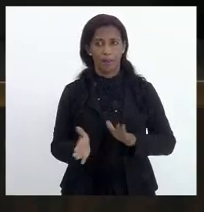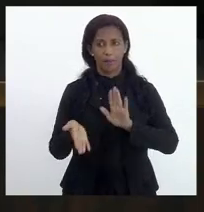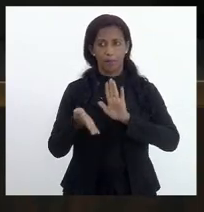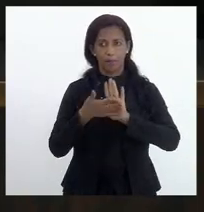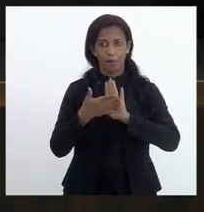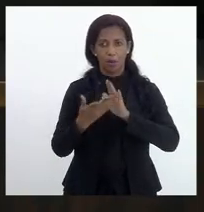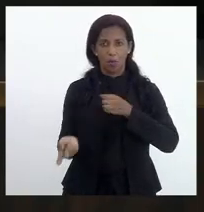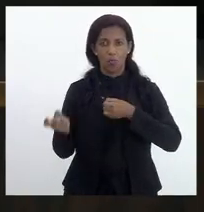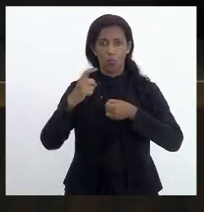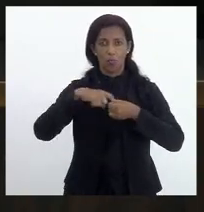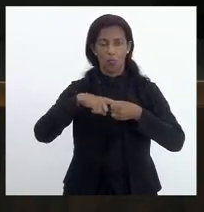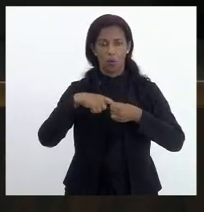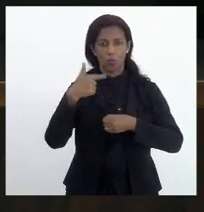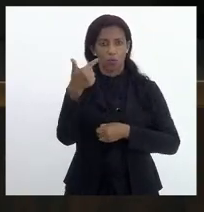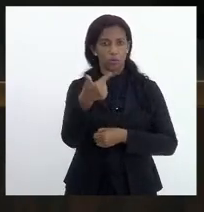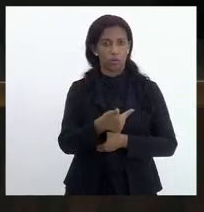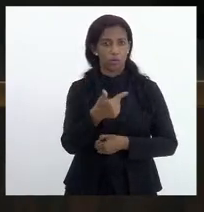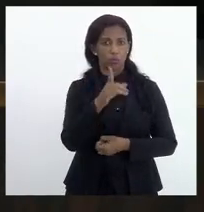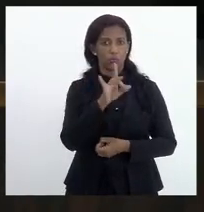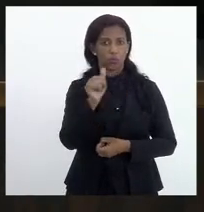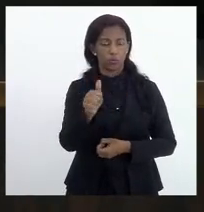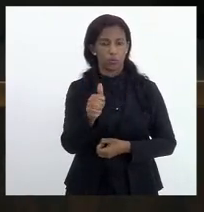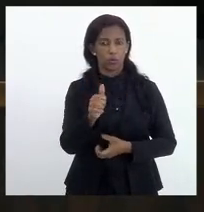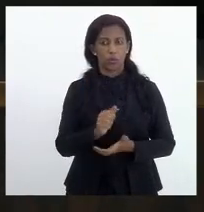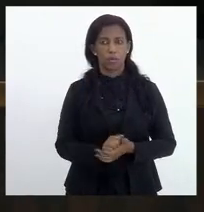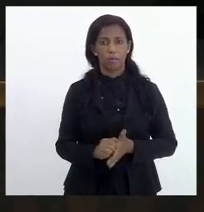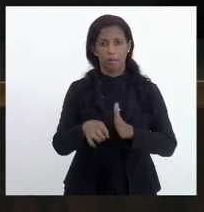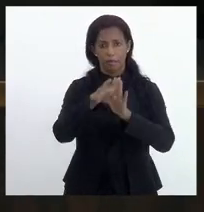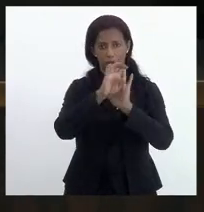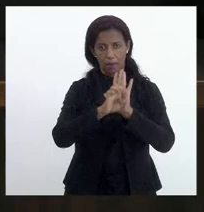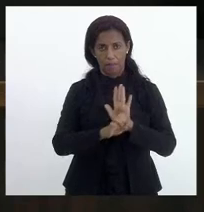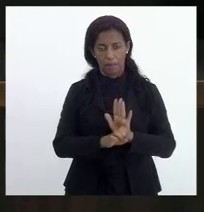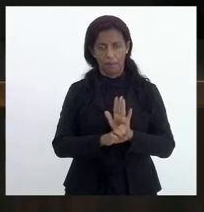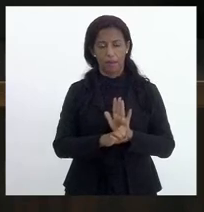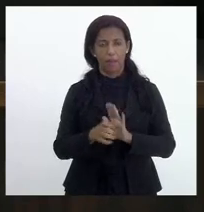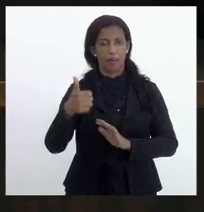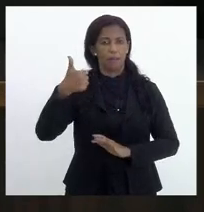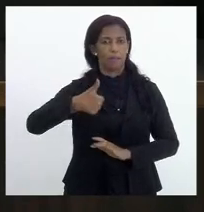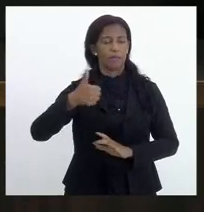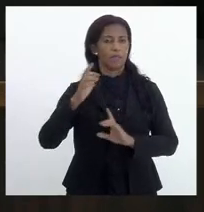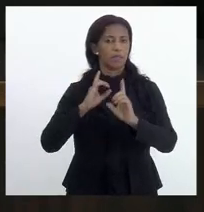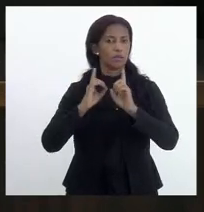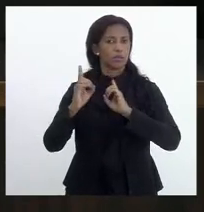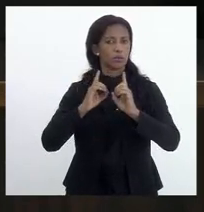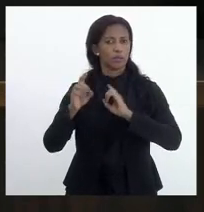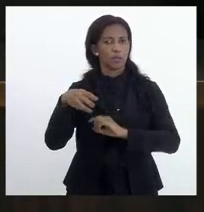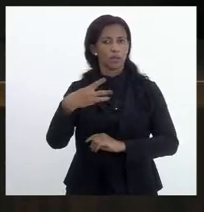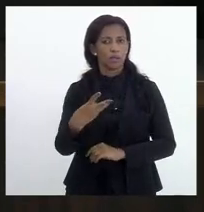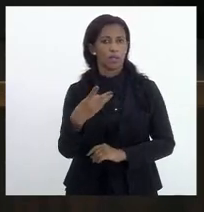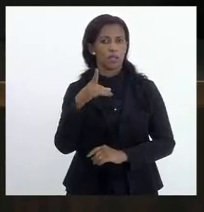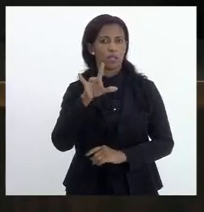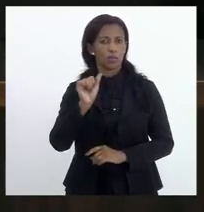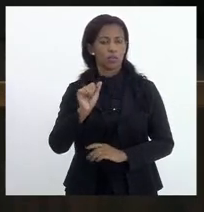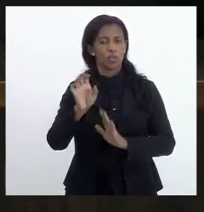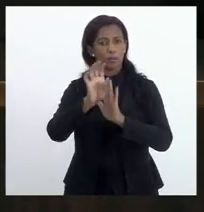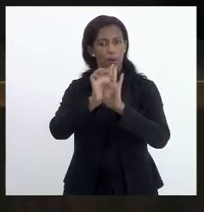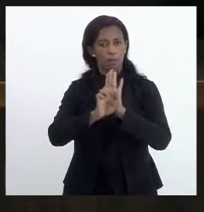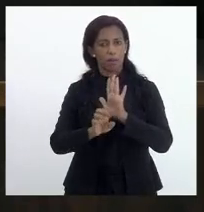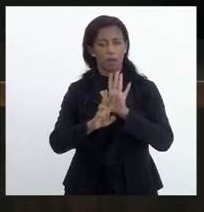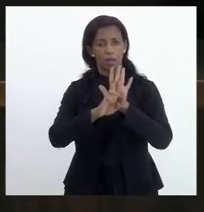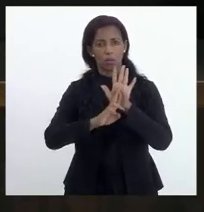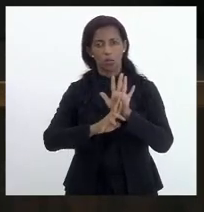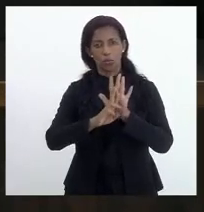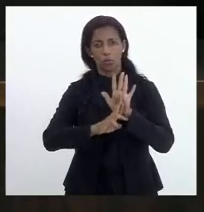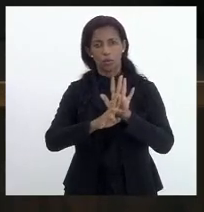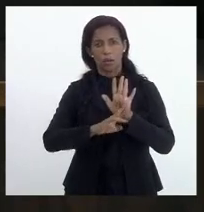proposta volta ao segundo dia para recebimento de emendas. Em primeira discussão, terceiro dia para recebimento de emendas, projeto de resolução